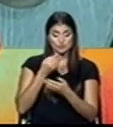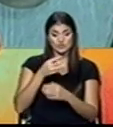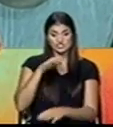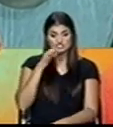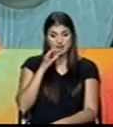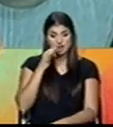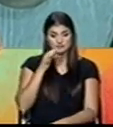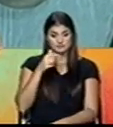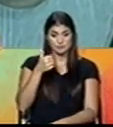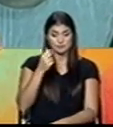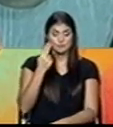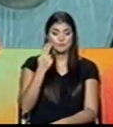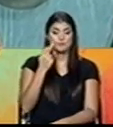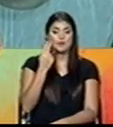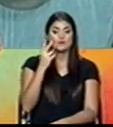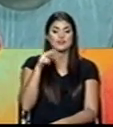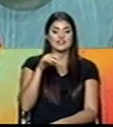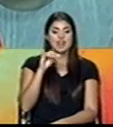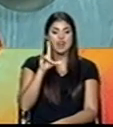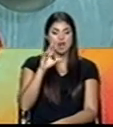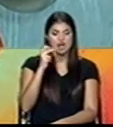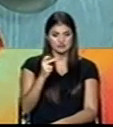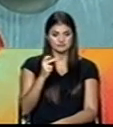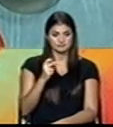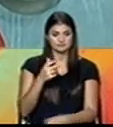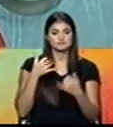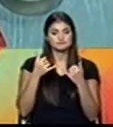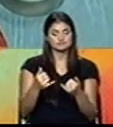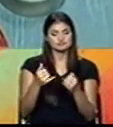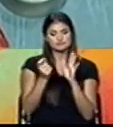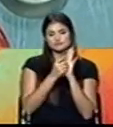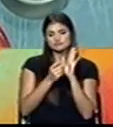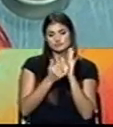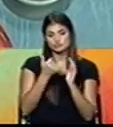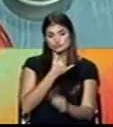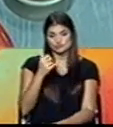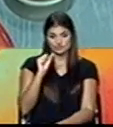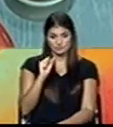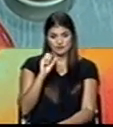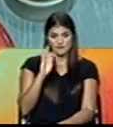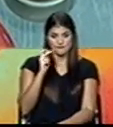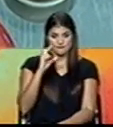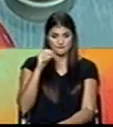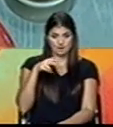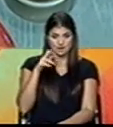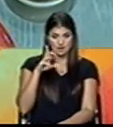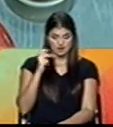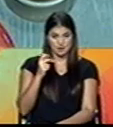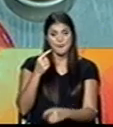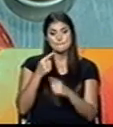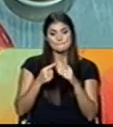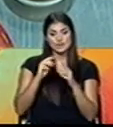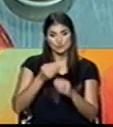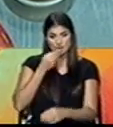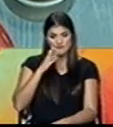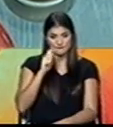pasta. O extrato de baunilha. Sim. E no próximo quadro vão poder ler. 200 gramas de farinha. Meia colher de chá de fermento.